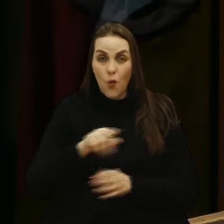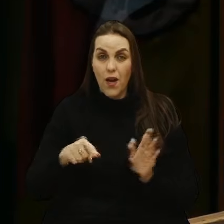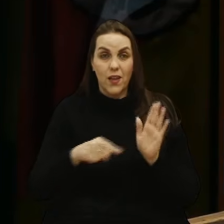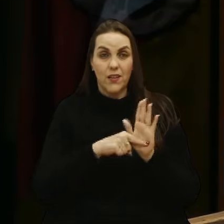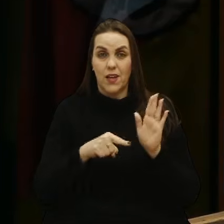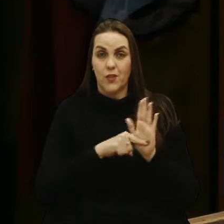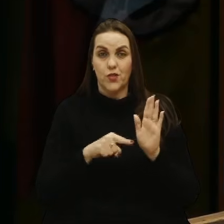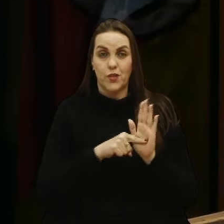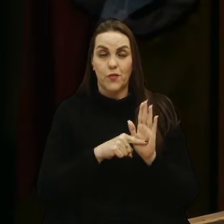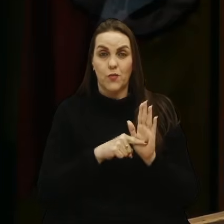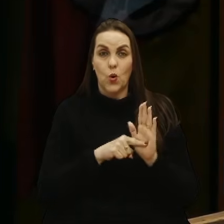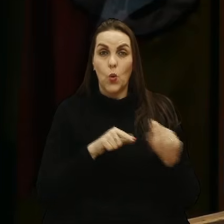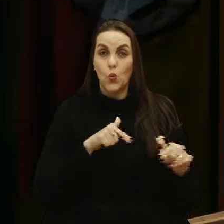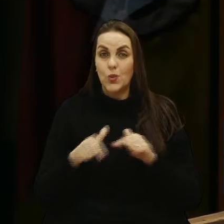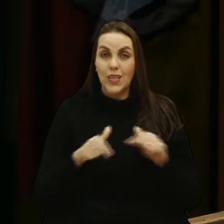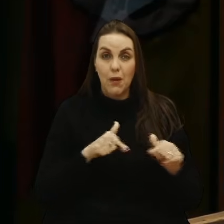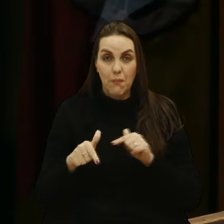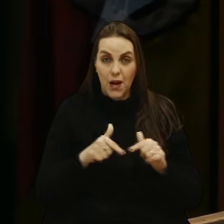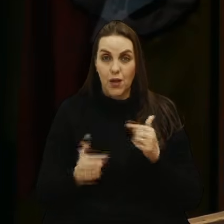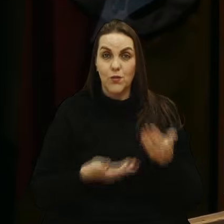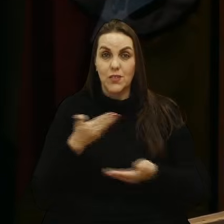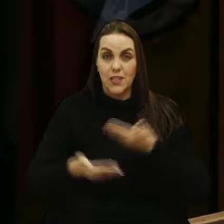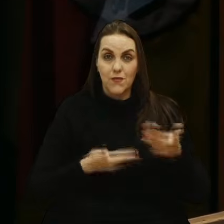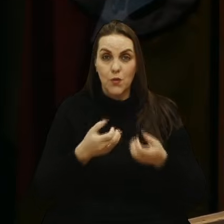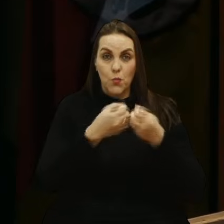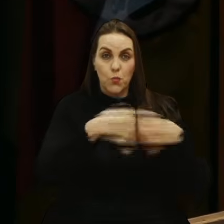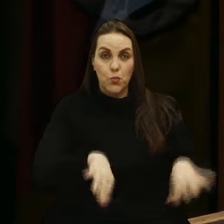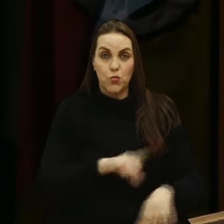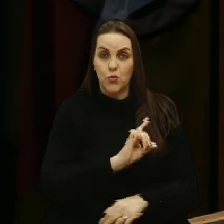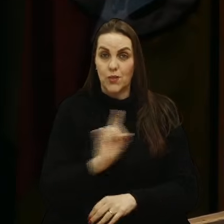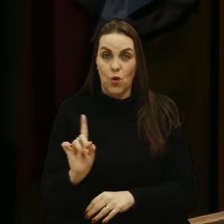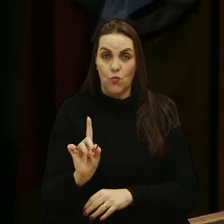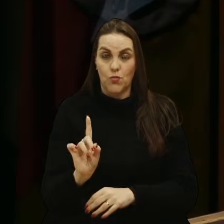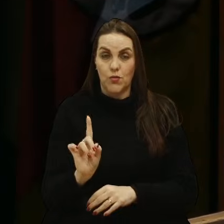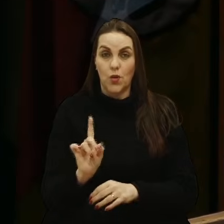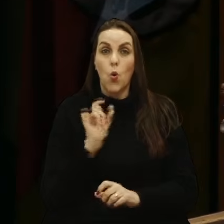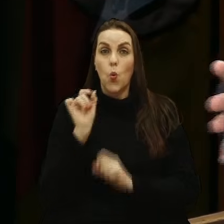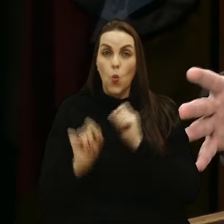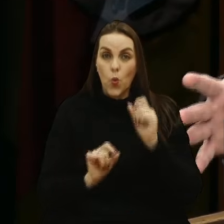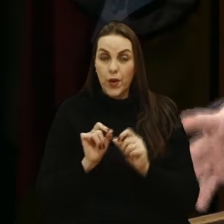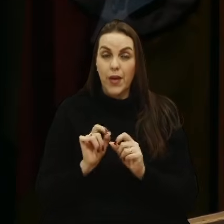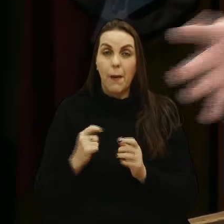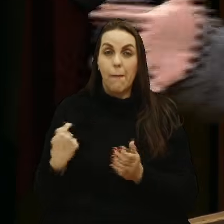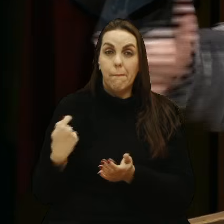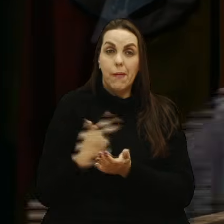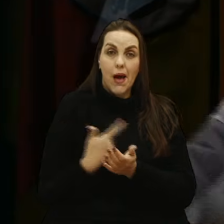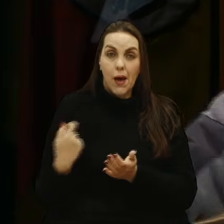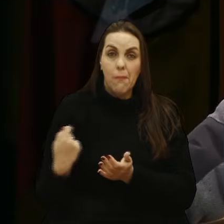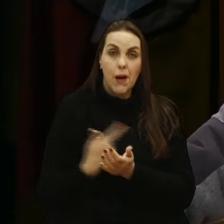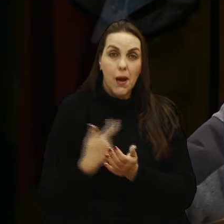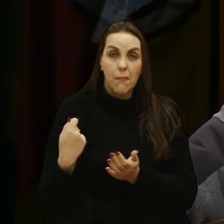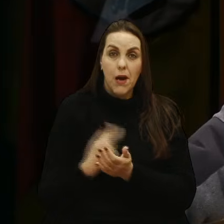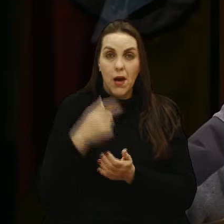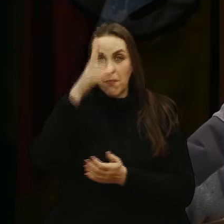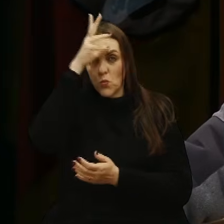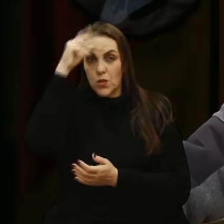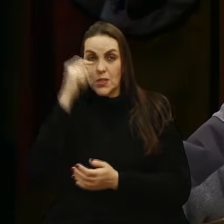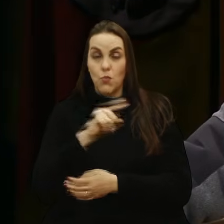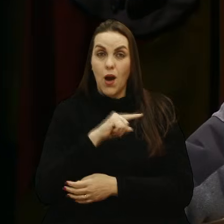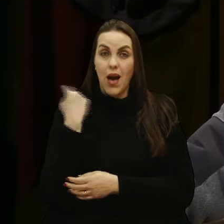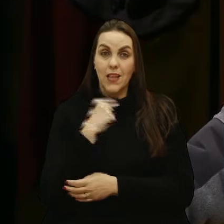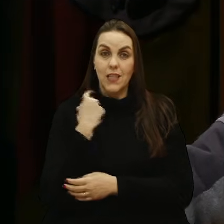A operação não dá prejuízo. O que dá prejuízo é o município pagar atrasado a empresa. Isso que dá prejuízo.